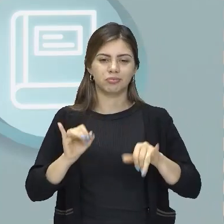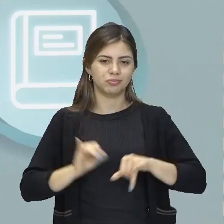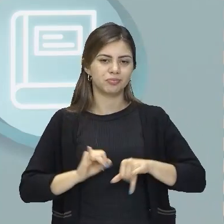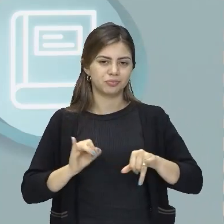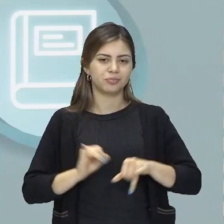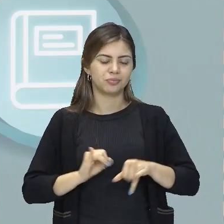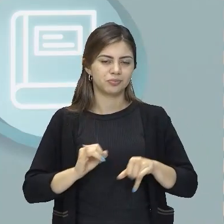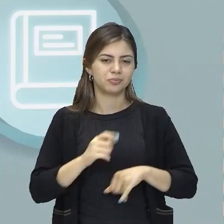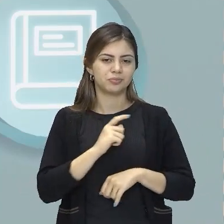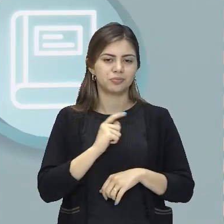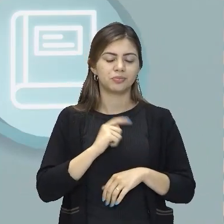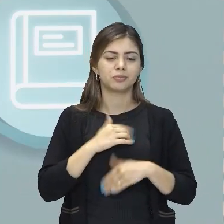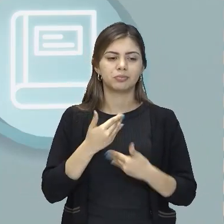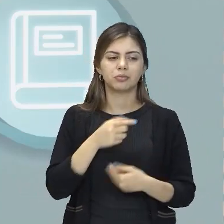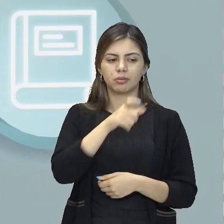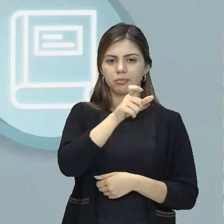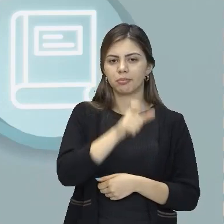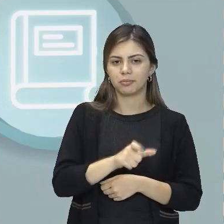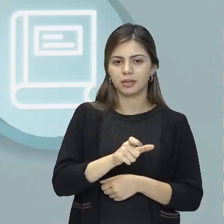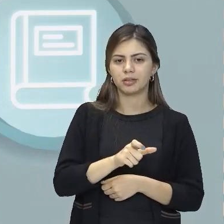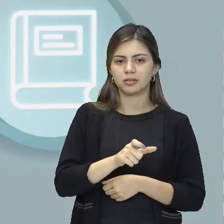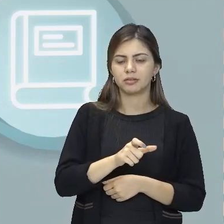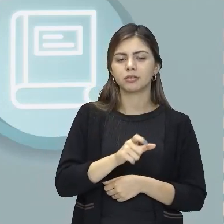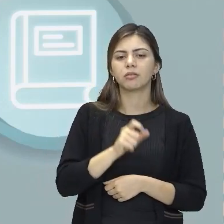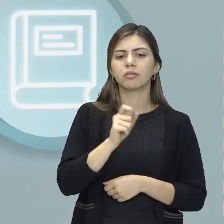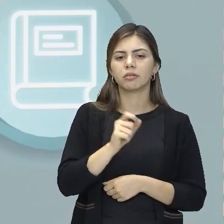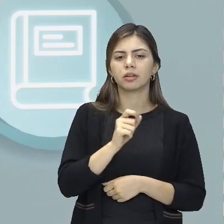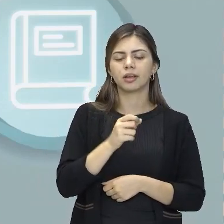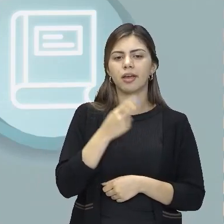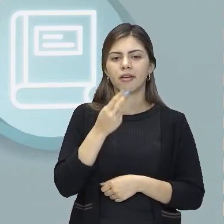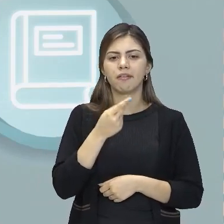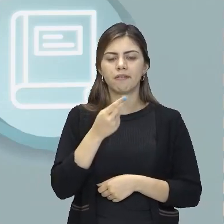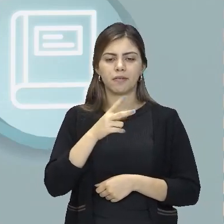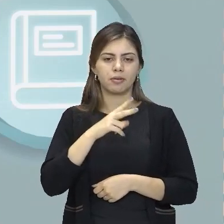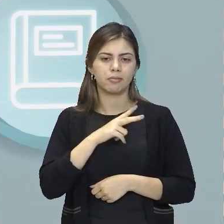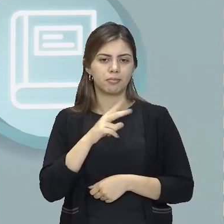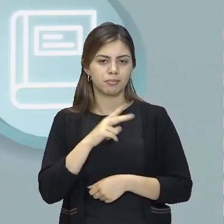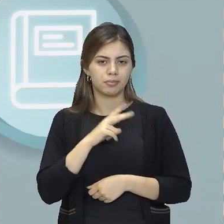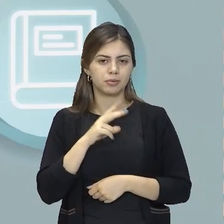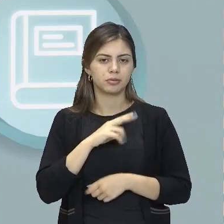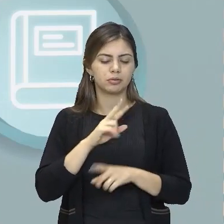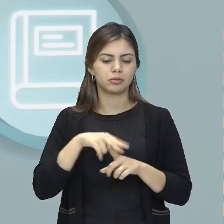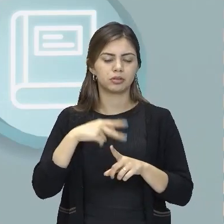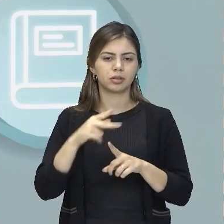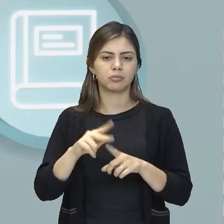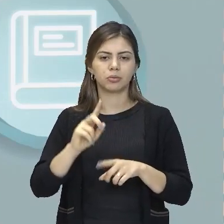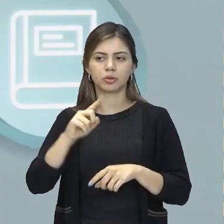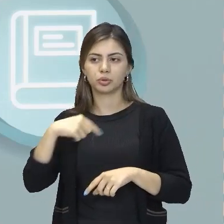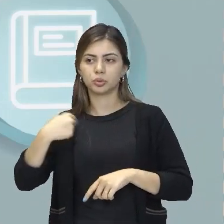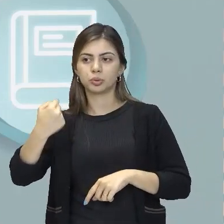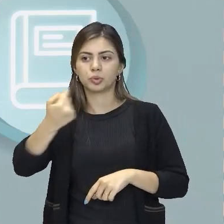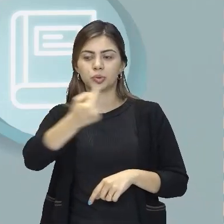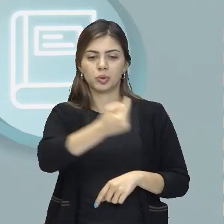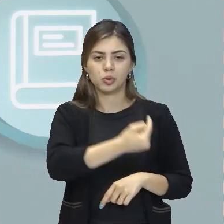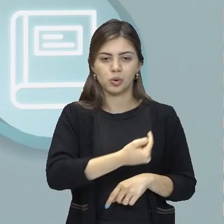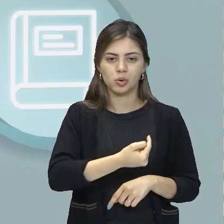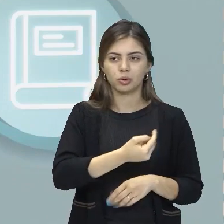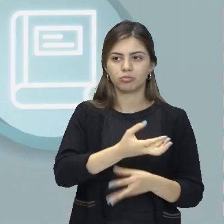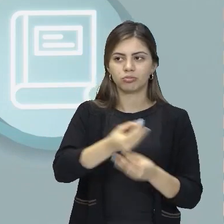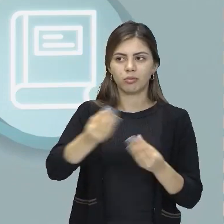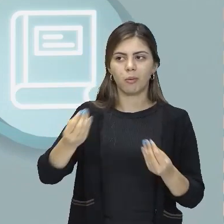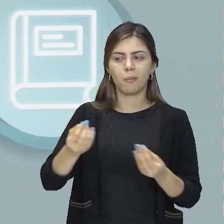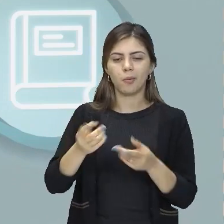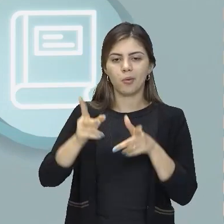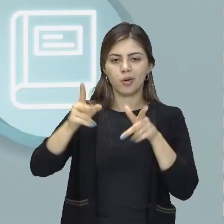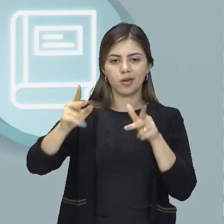sofrimento. E o personagem, ele se individualiza, certo? Depois ele fala assim, somos muito severinos. Ele faz